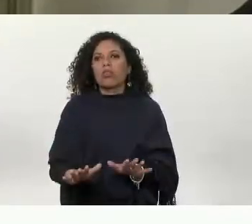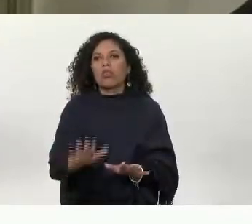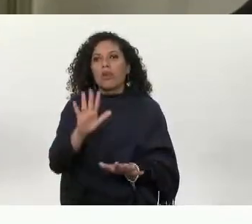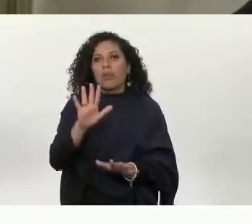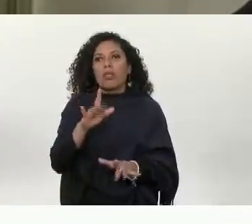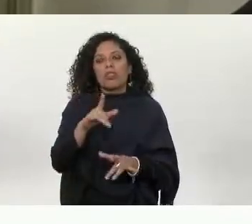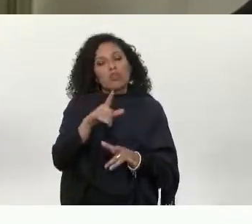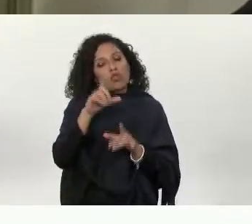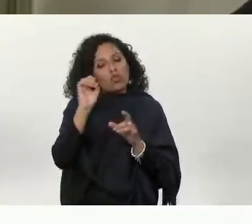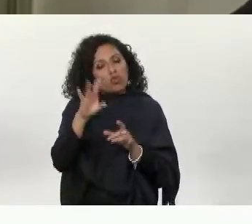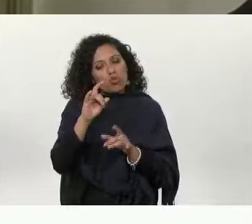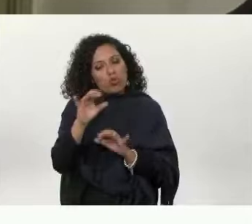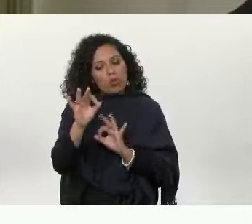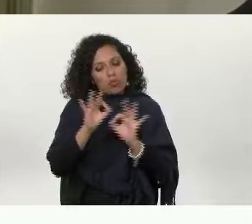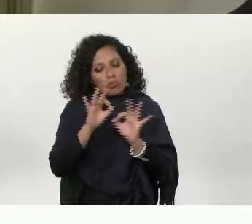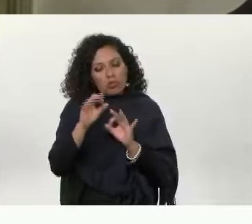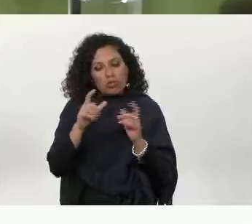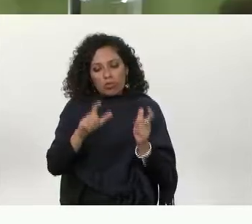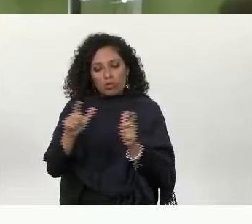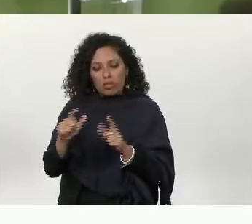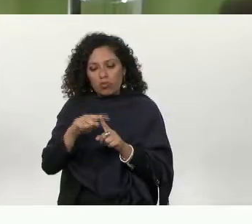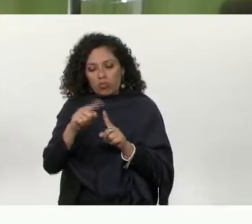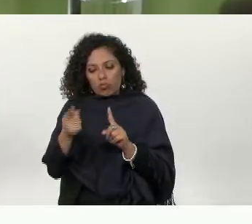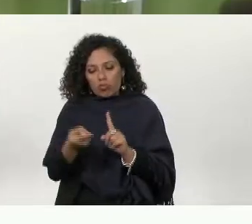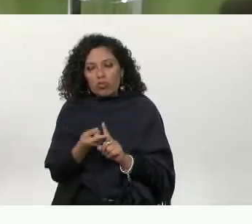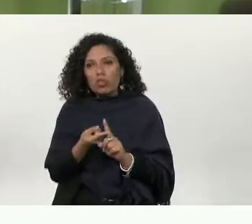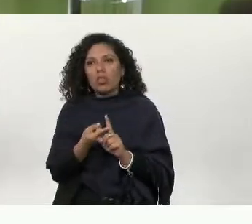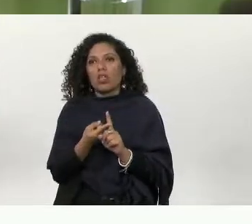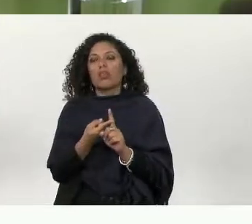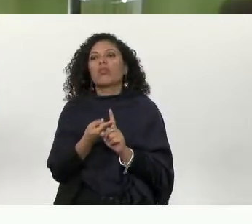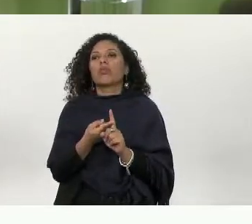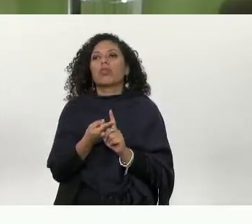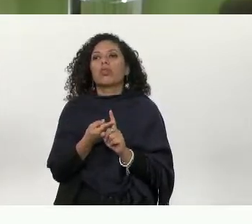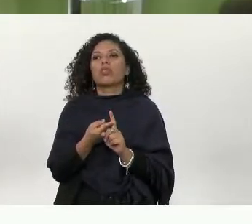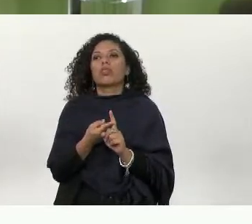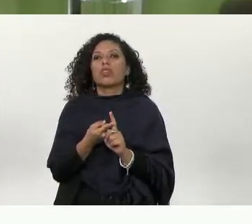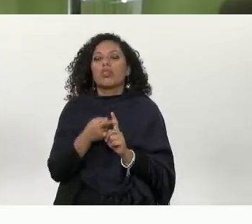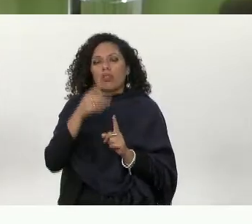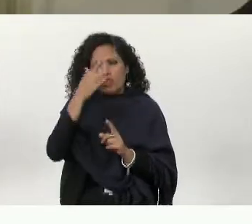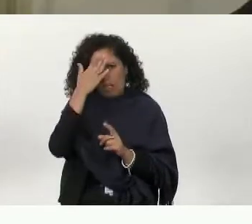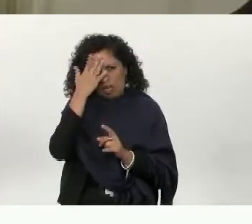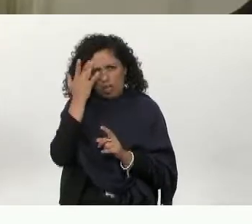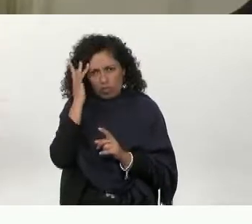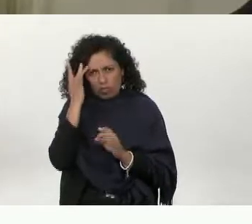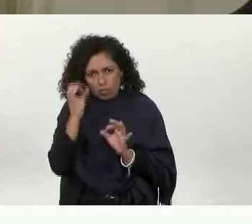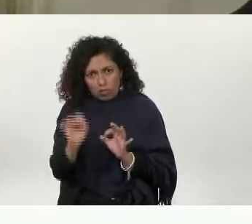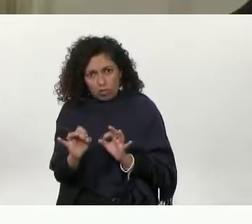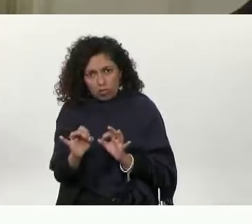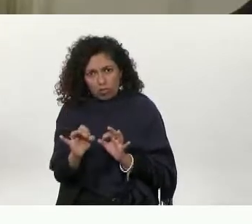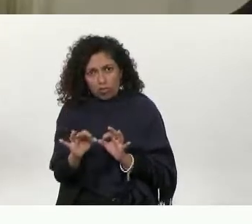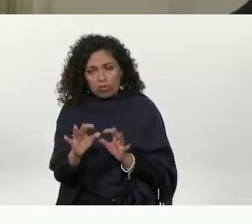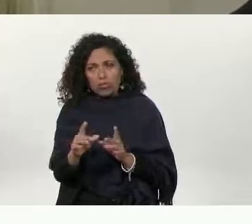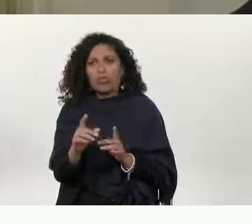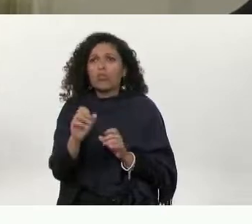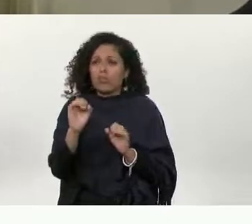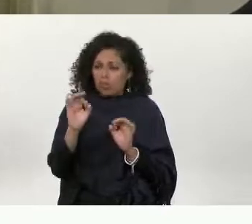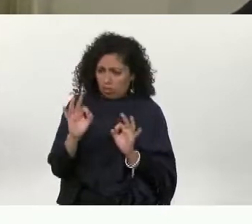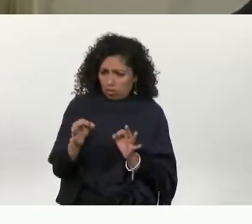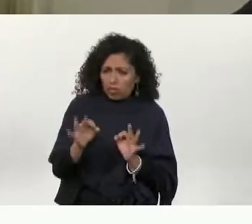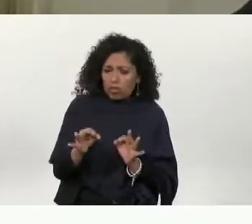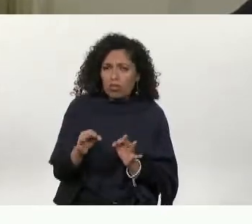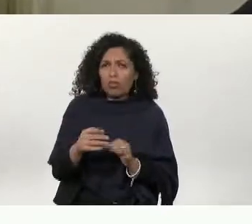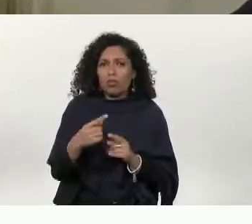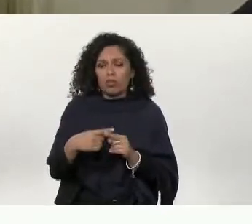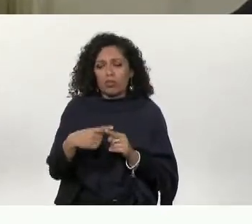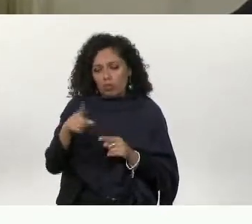grande número de gestantes naquele momento. E o senhor considera que o auditório tinha condições técnicas de receber? Sim, tanto é que foi instalado rede de oxigênio